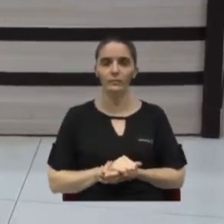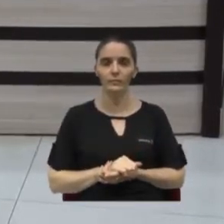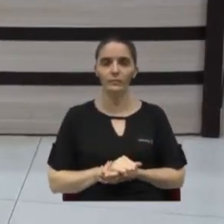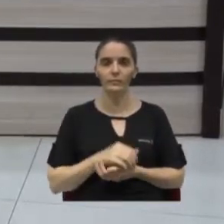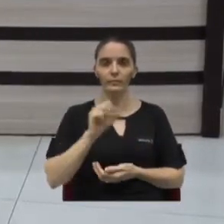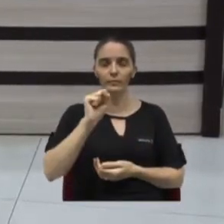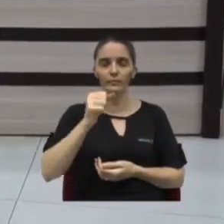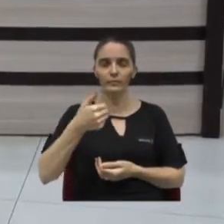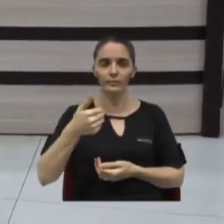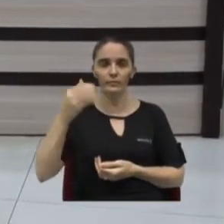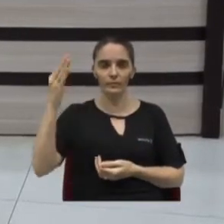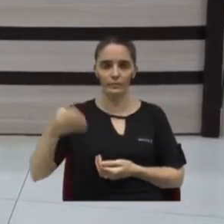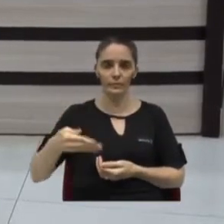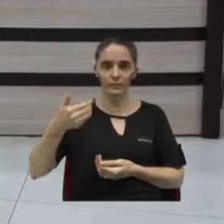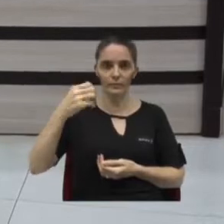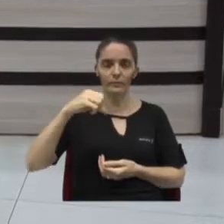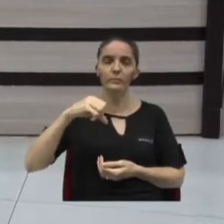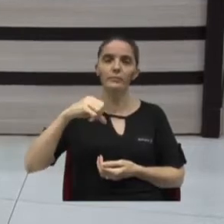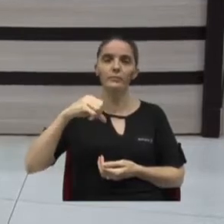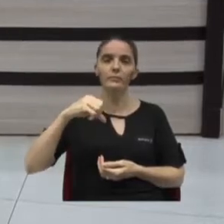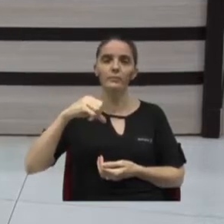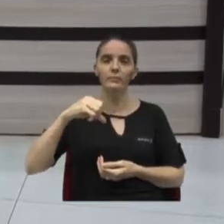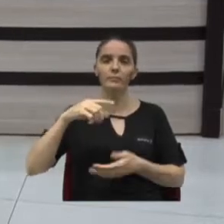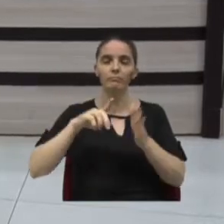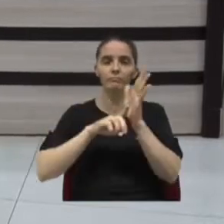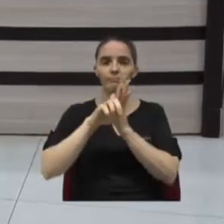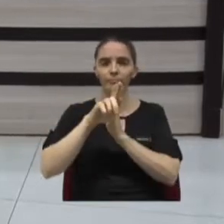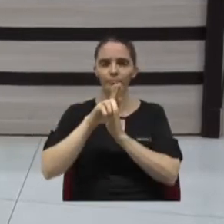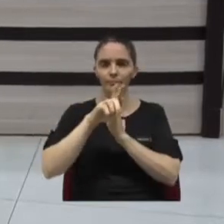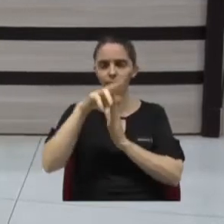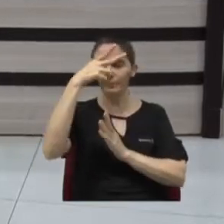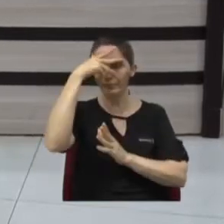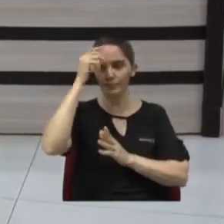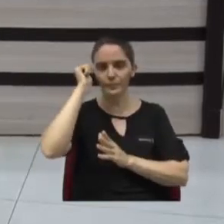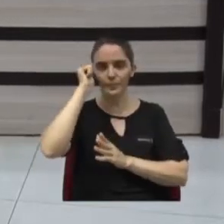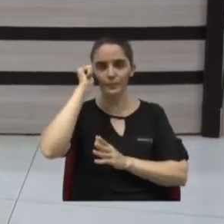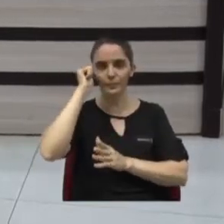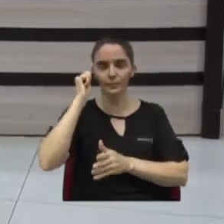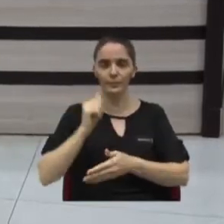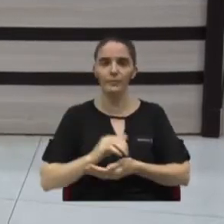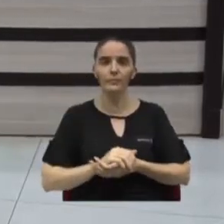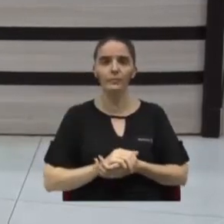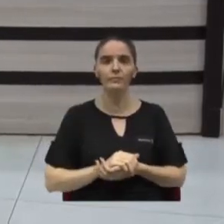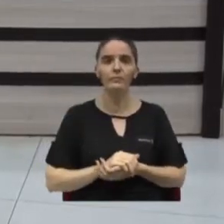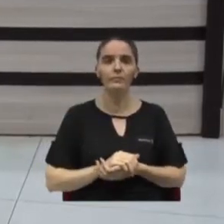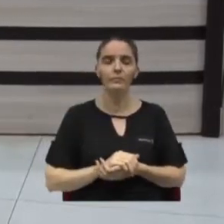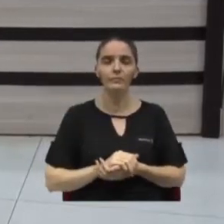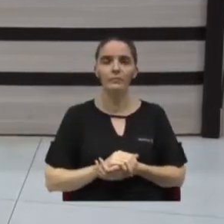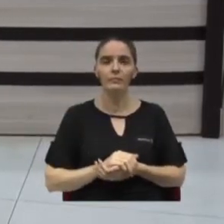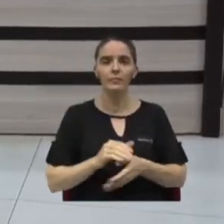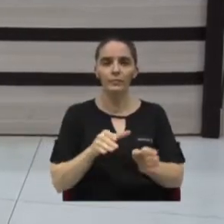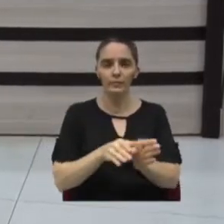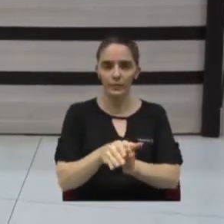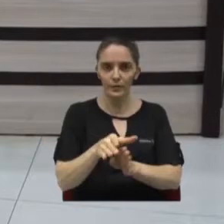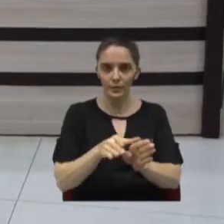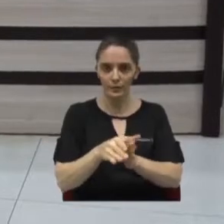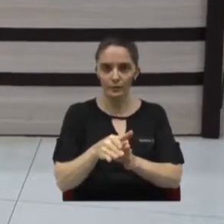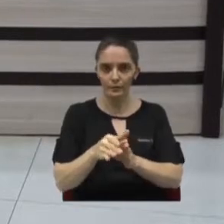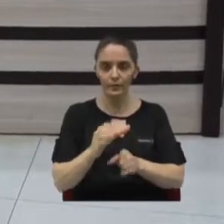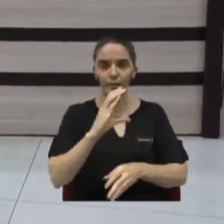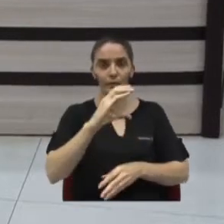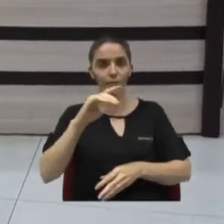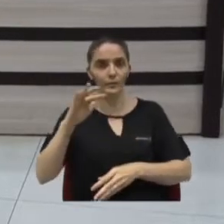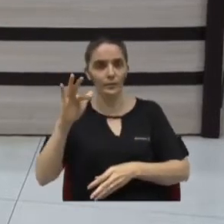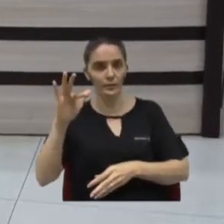Requerimento 81/2019 requer informações ao Poder Executivo sobre a atuação dos conselhos tutelares